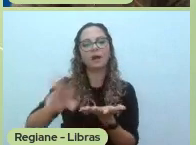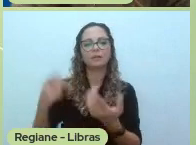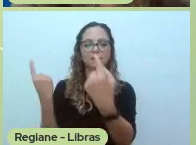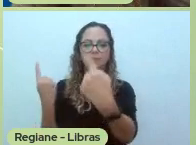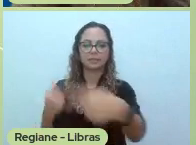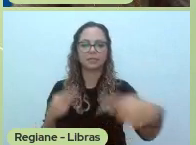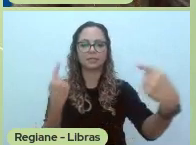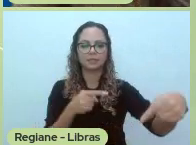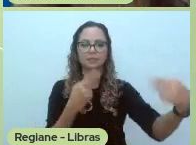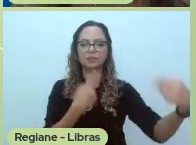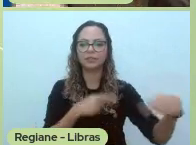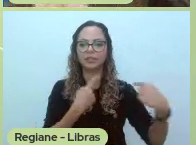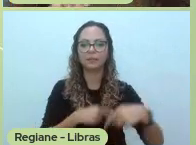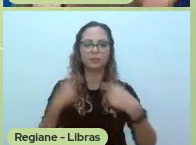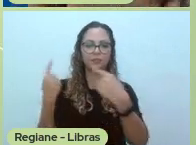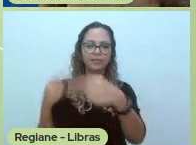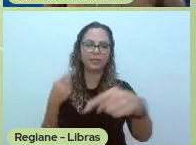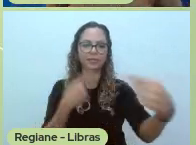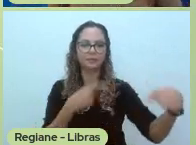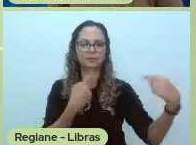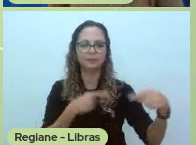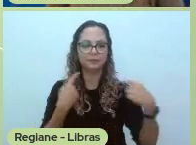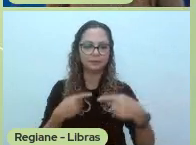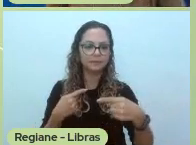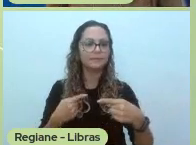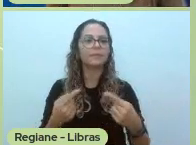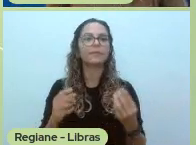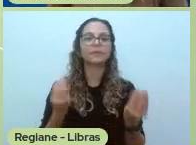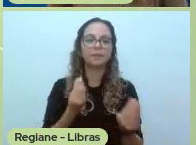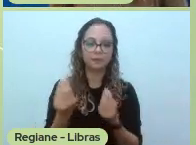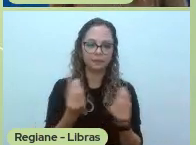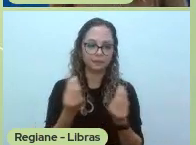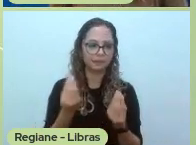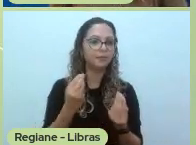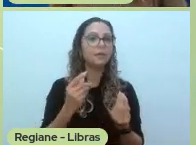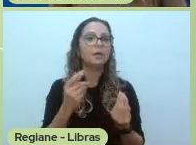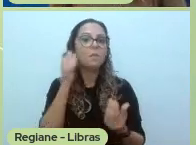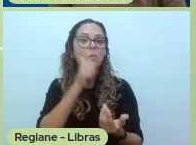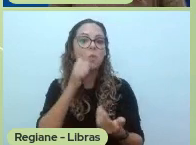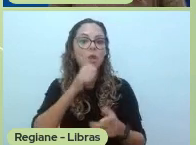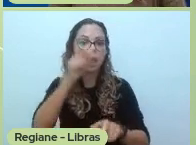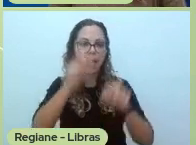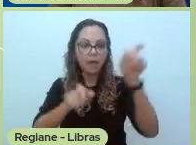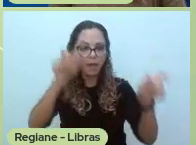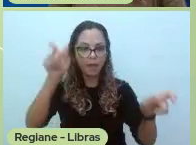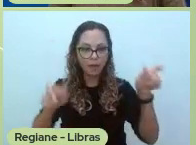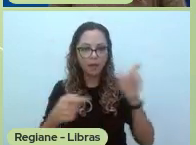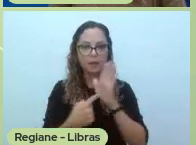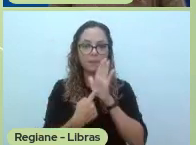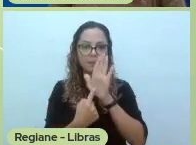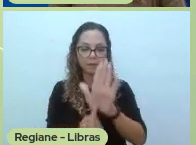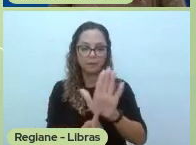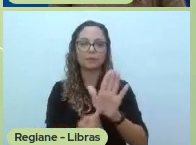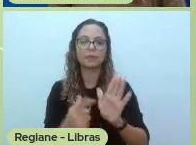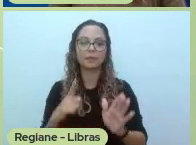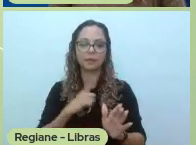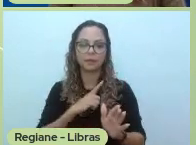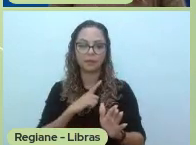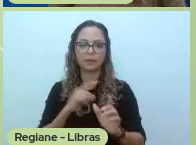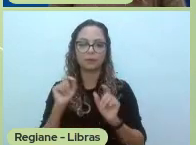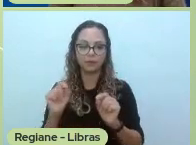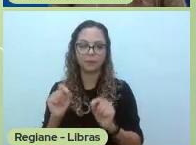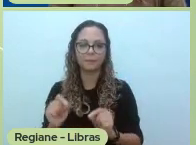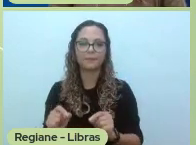gente fala de mulheres, aqui tem um exemplo claro de onde eu estou envolvida, eu sou conselheira